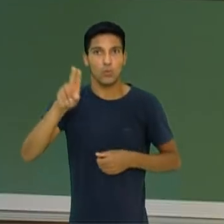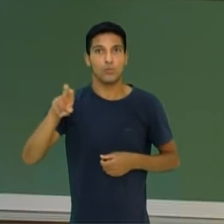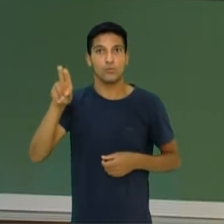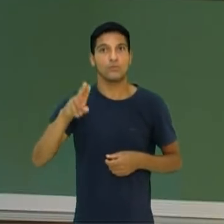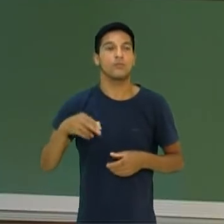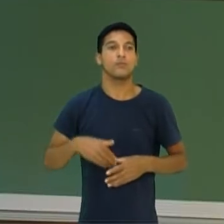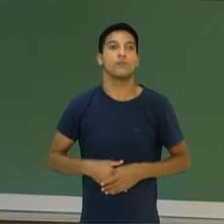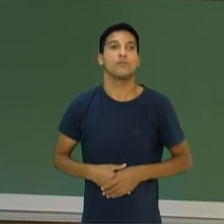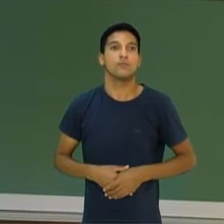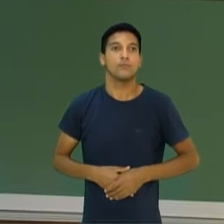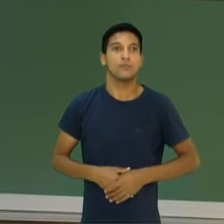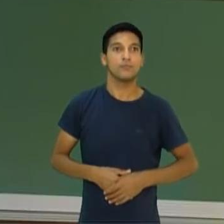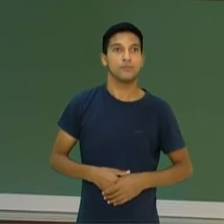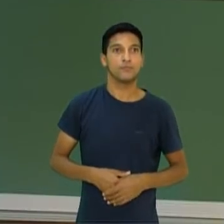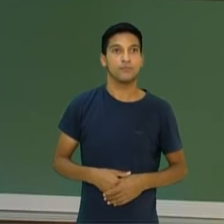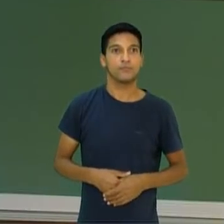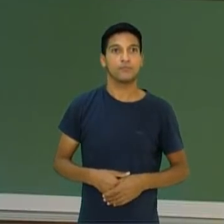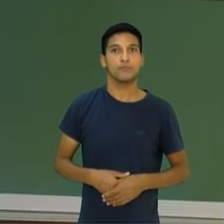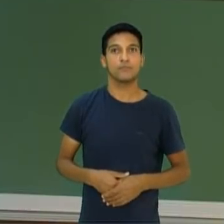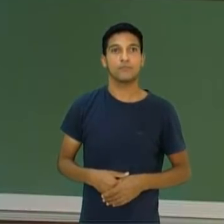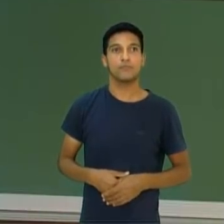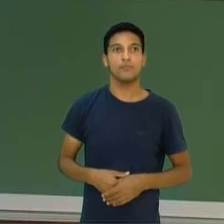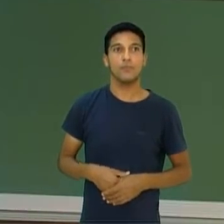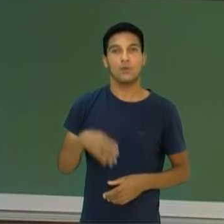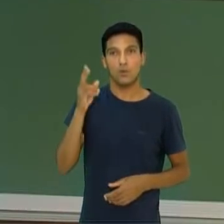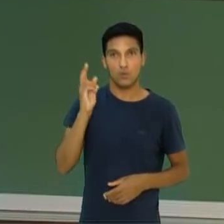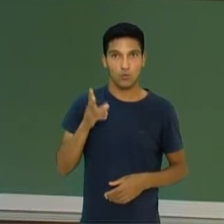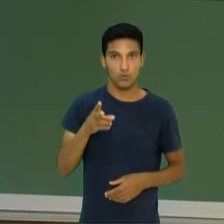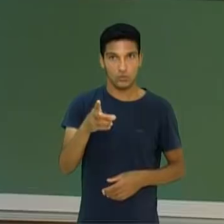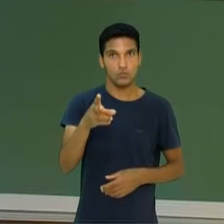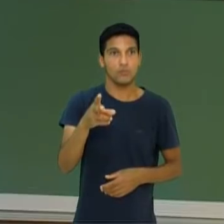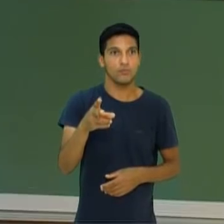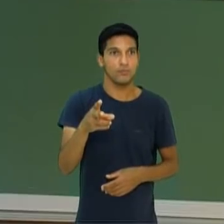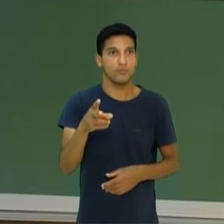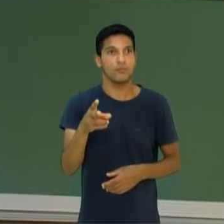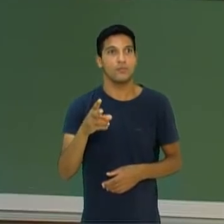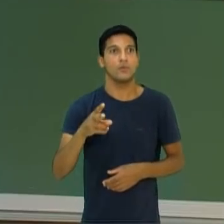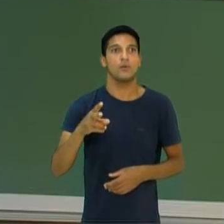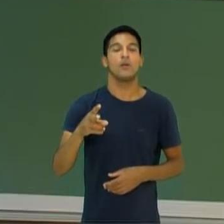um pouquinho mais sobre esse esporte.